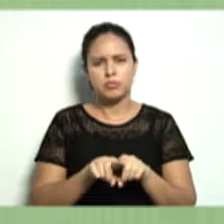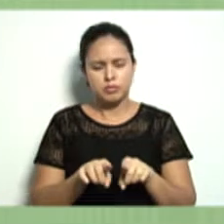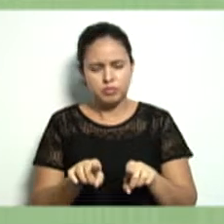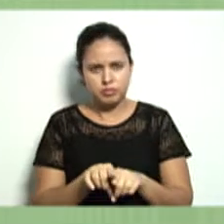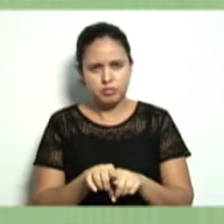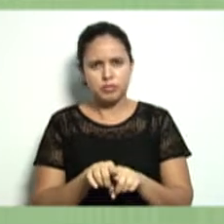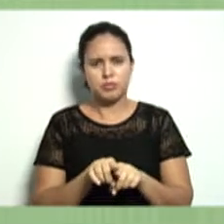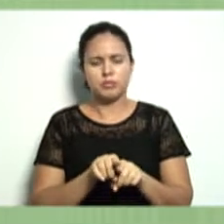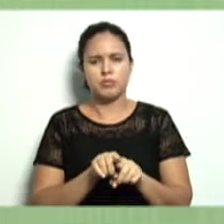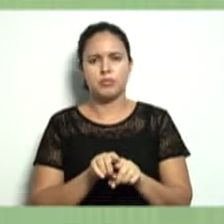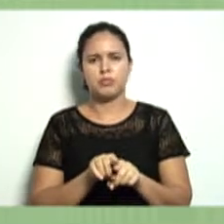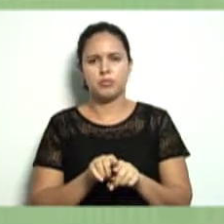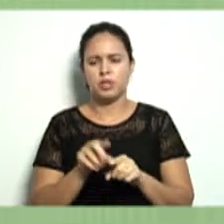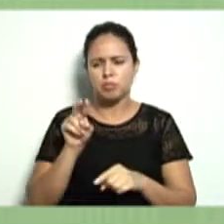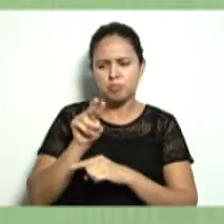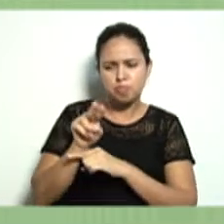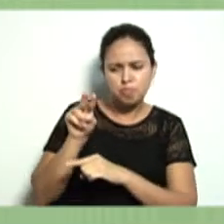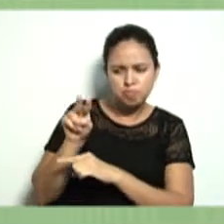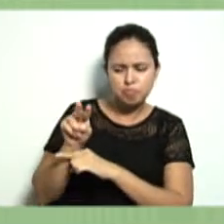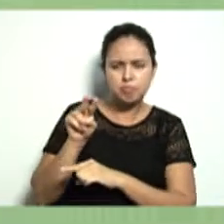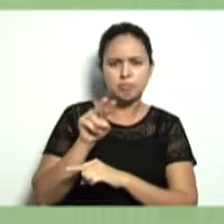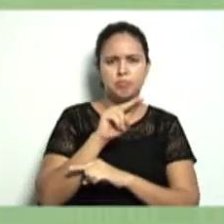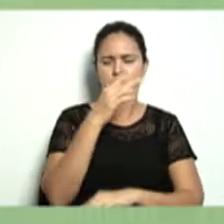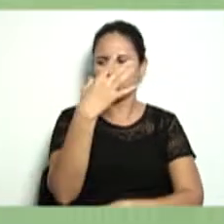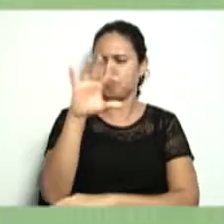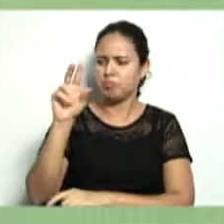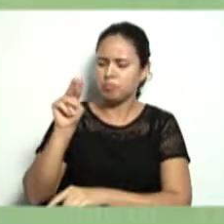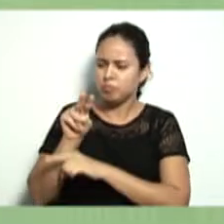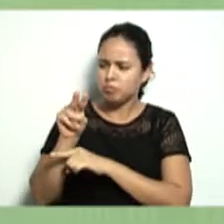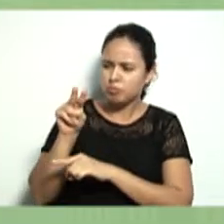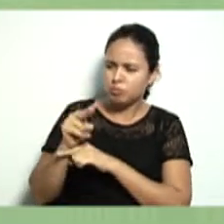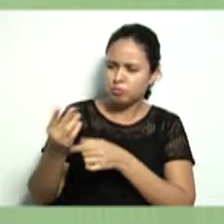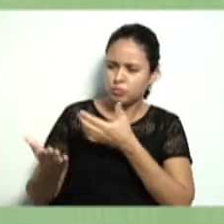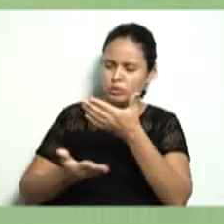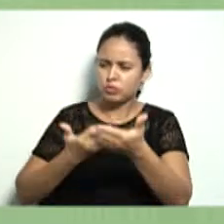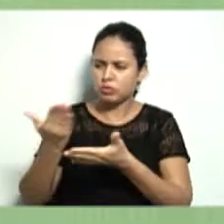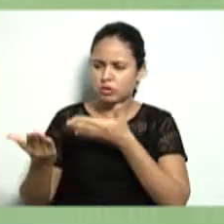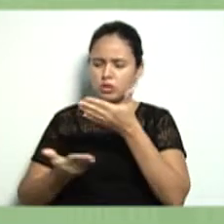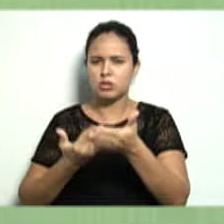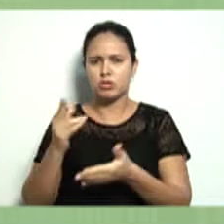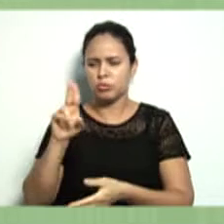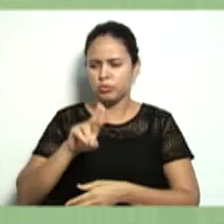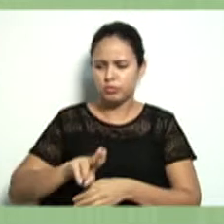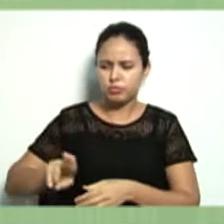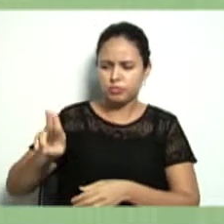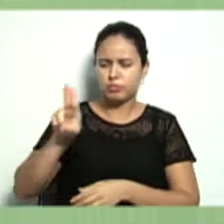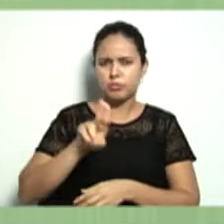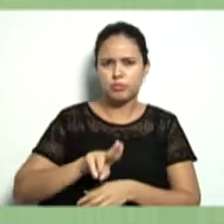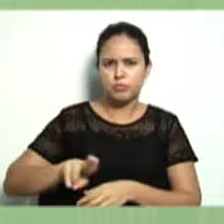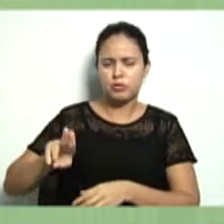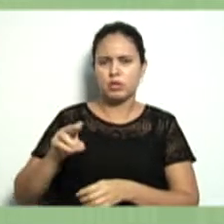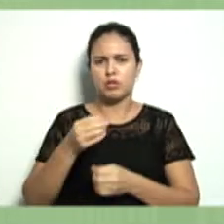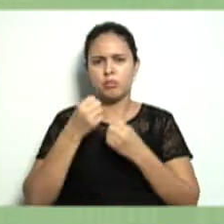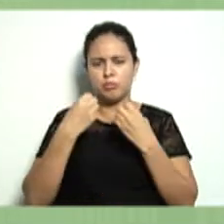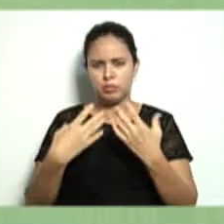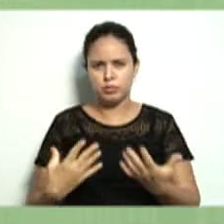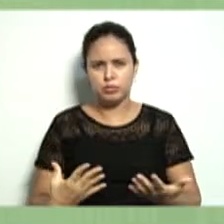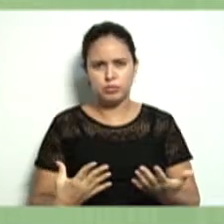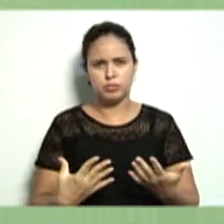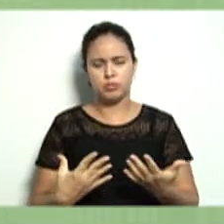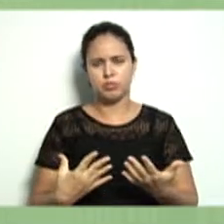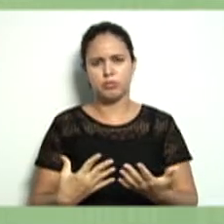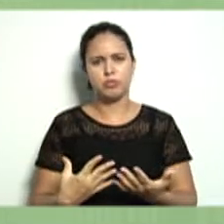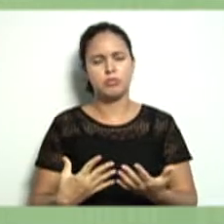ver com conservação, no caso de conservar, o bom uso, né? Usar bem